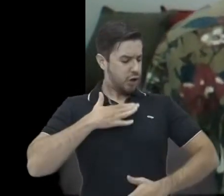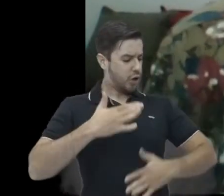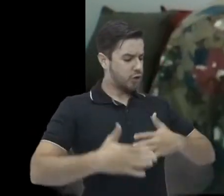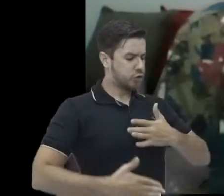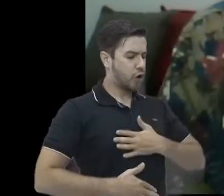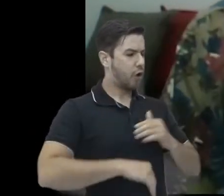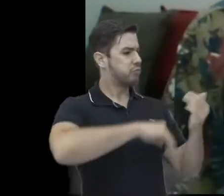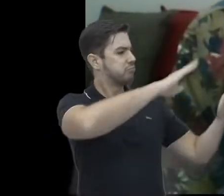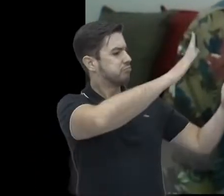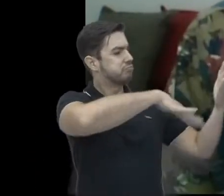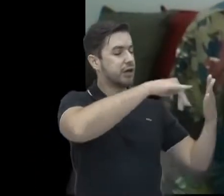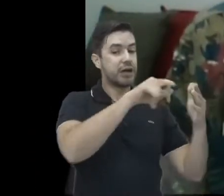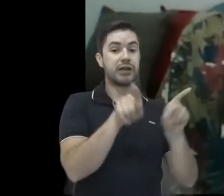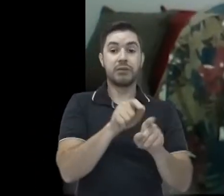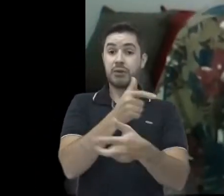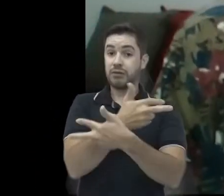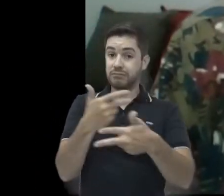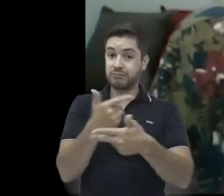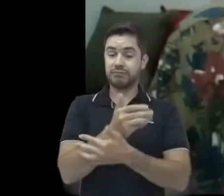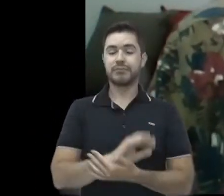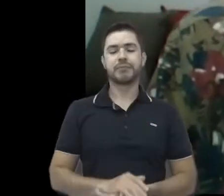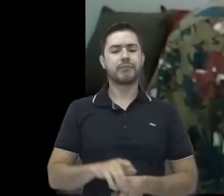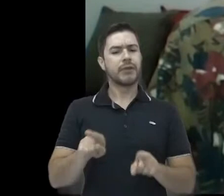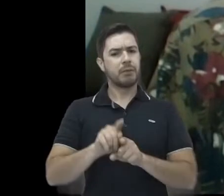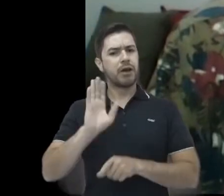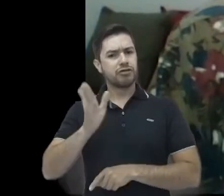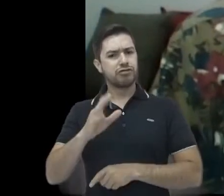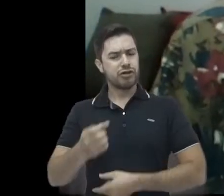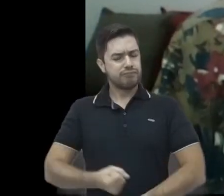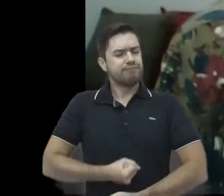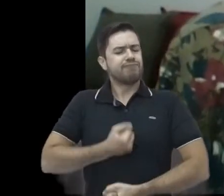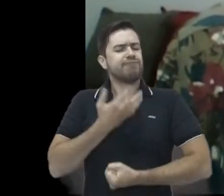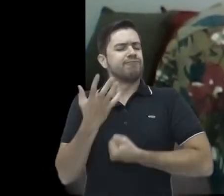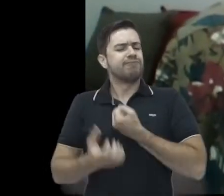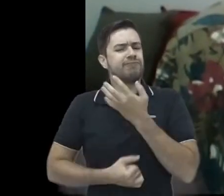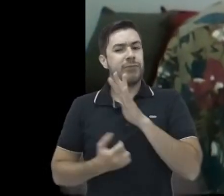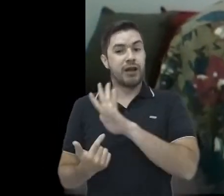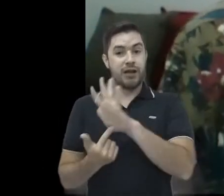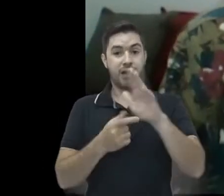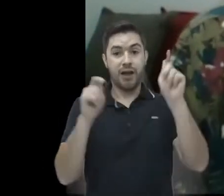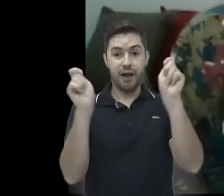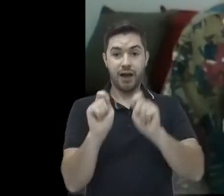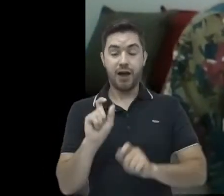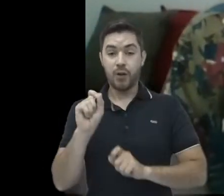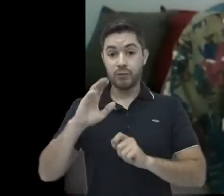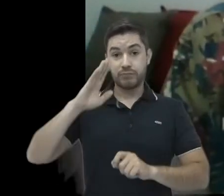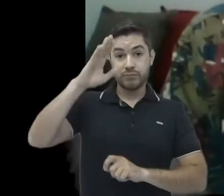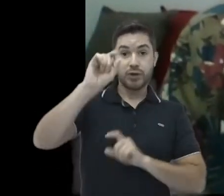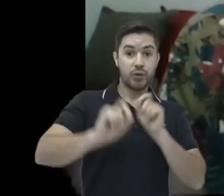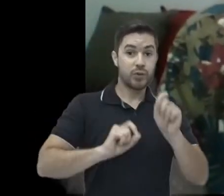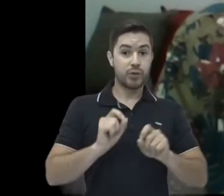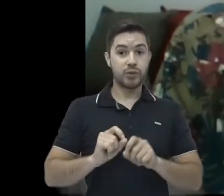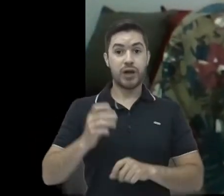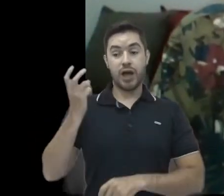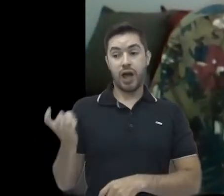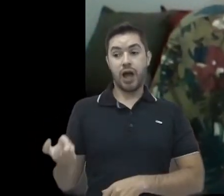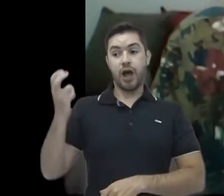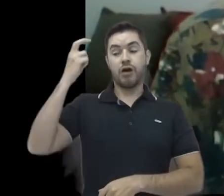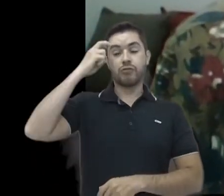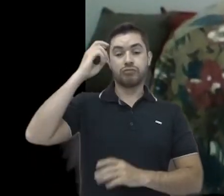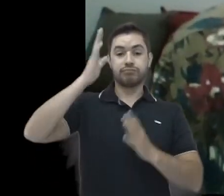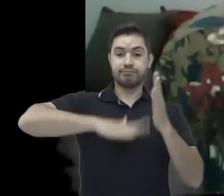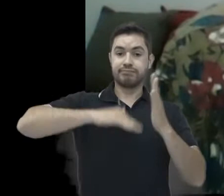objetos. E apesar de já se expressarem através da arte, o que predominou no país foi a cultura europeia trazida pelos